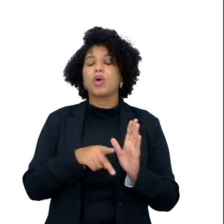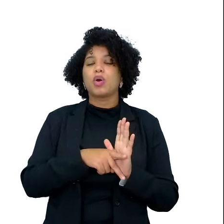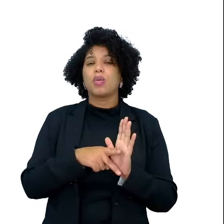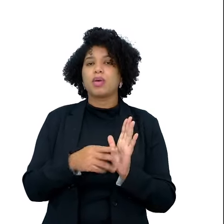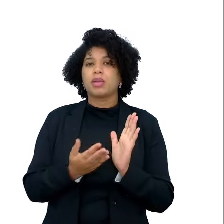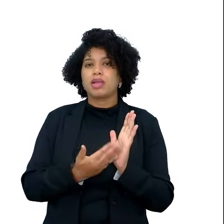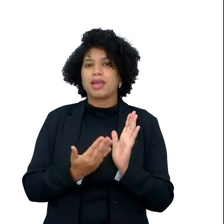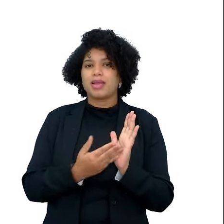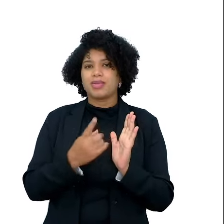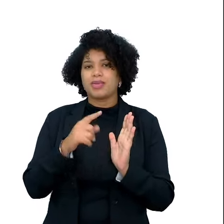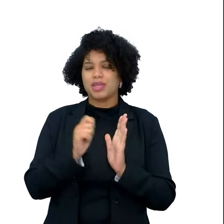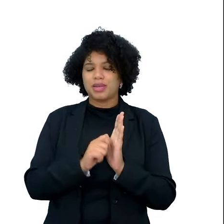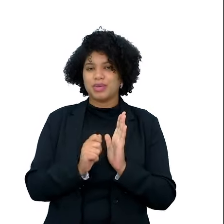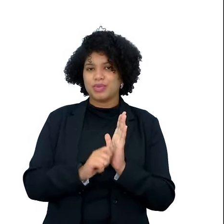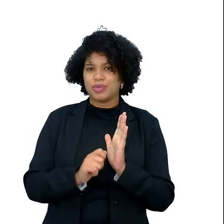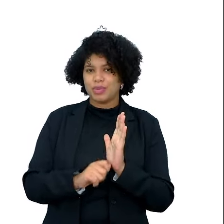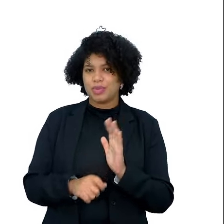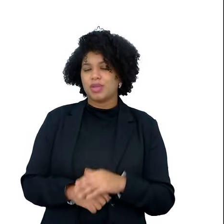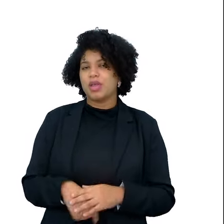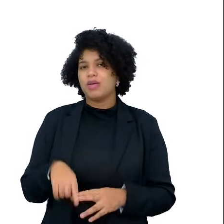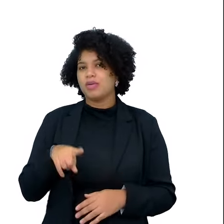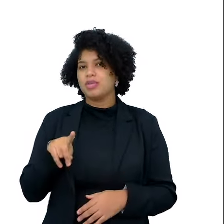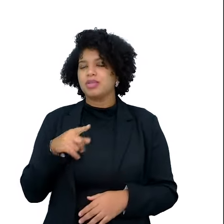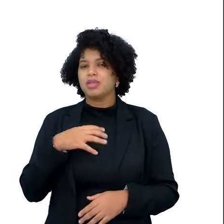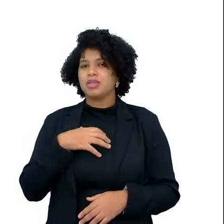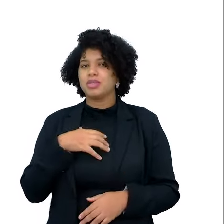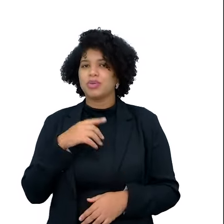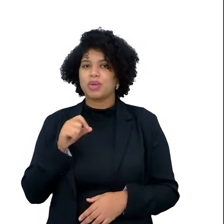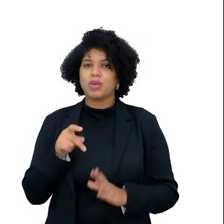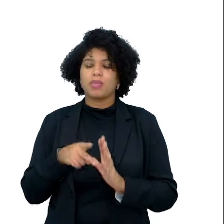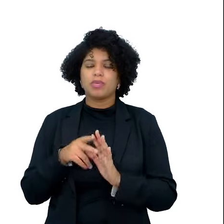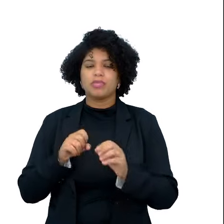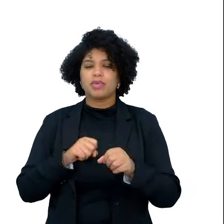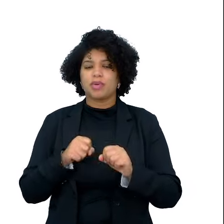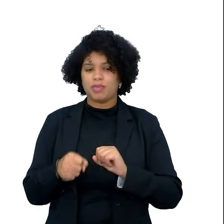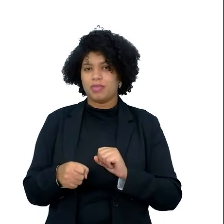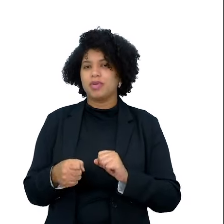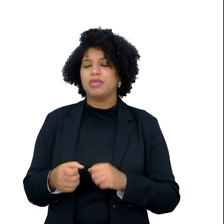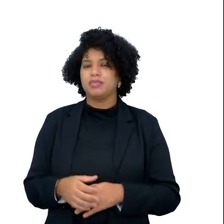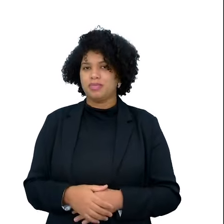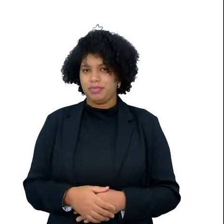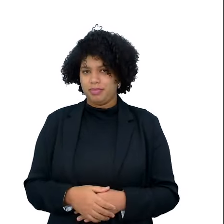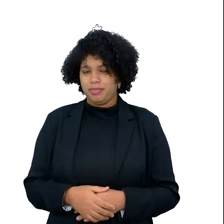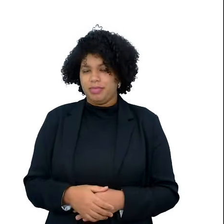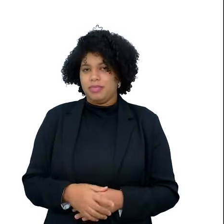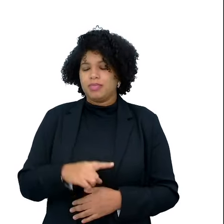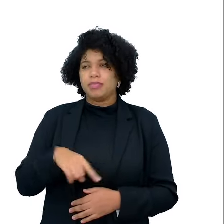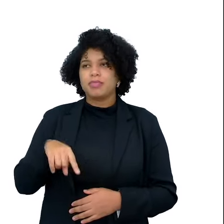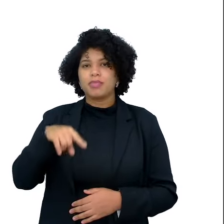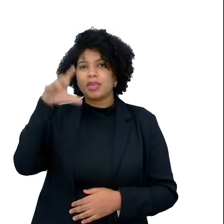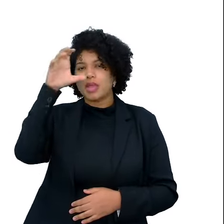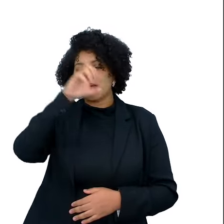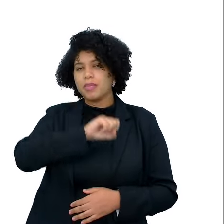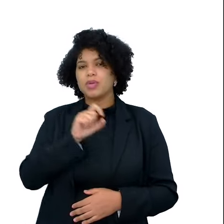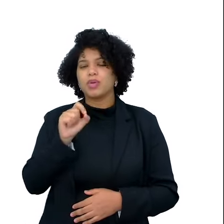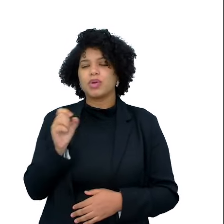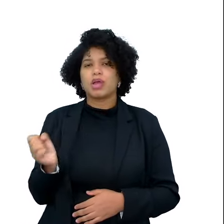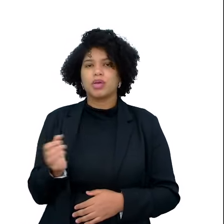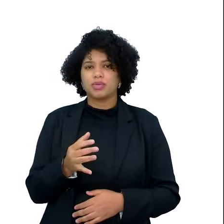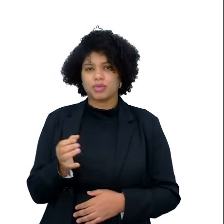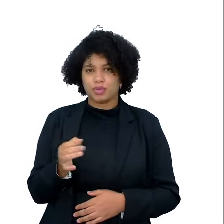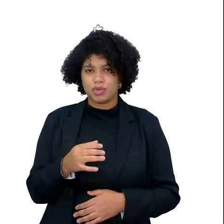vocês anotassem o que vocês estão sentindo das formações, o que vocês estão absorvendo de novo, o